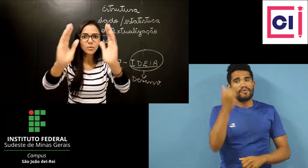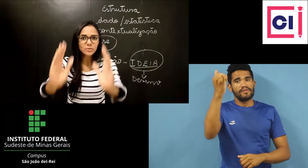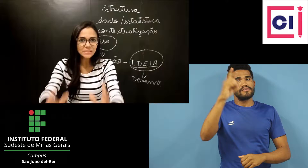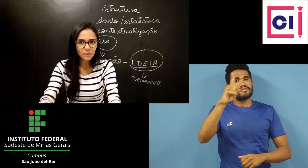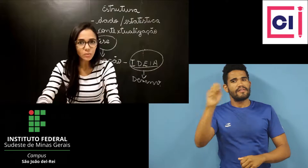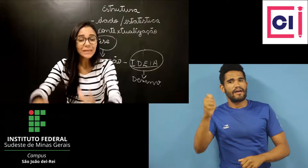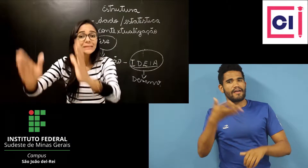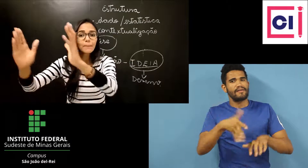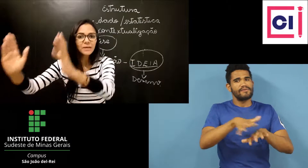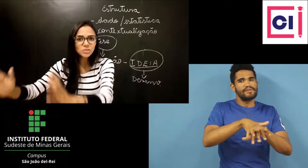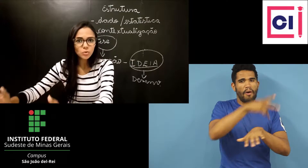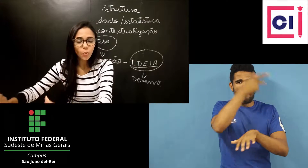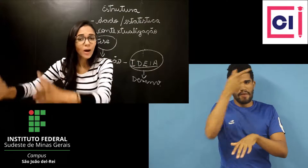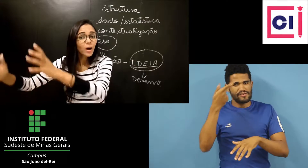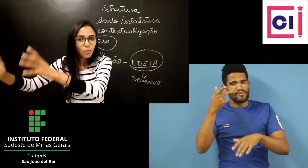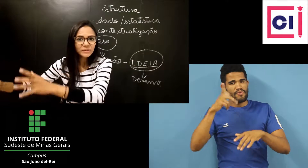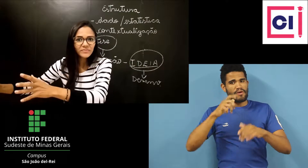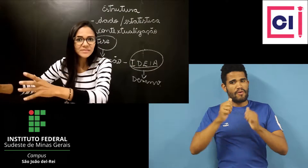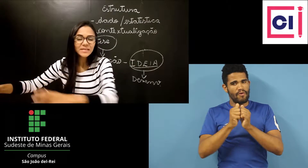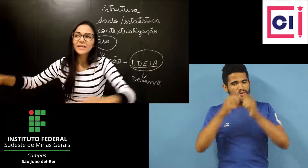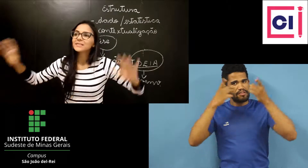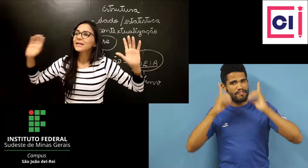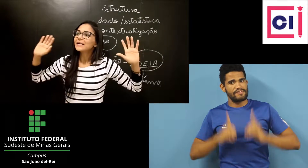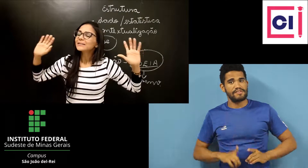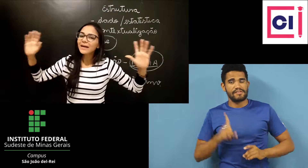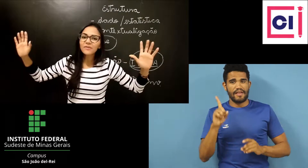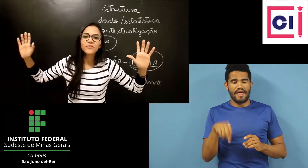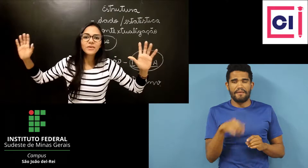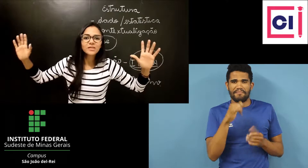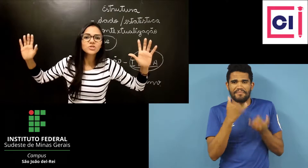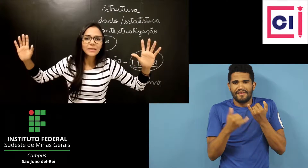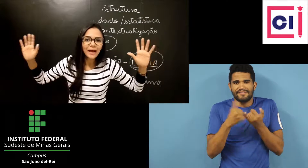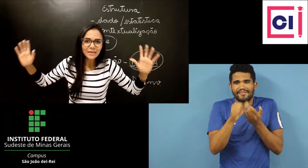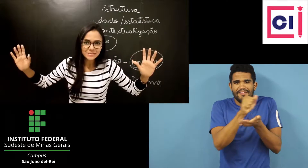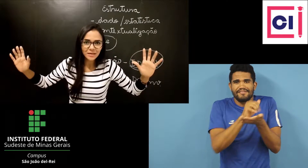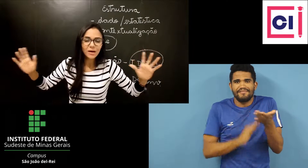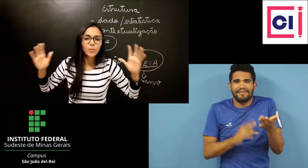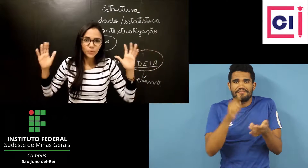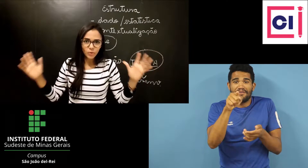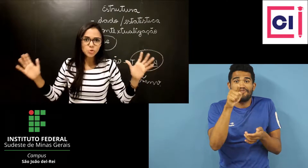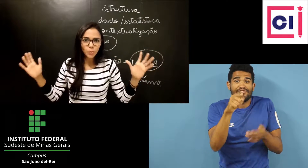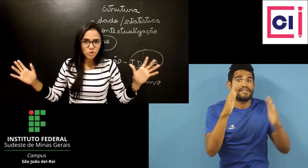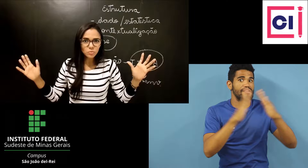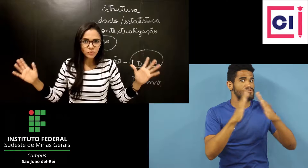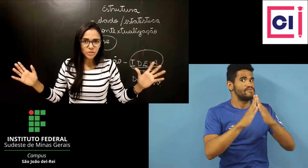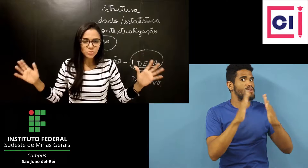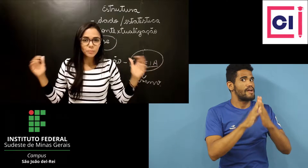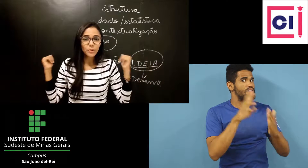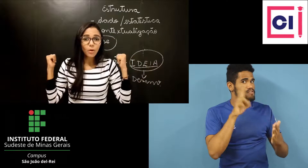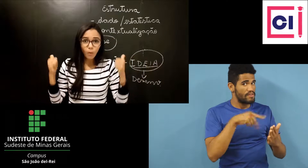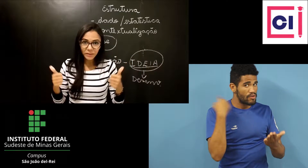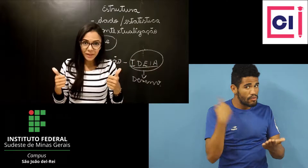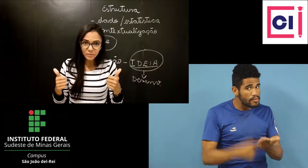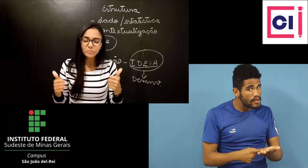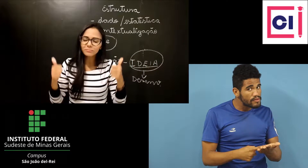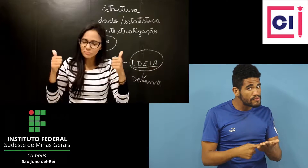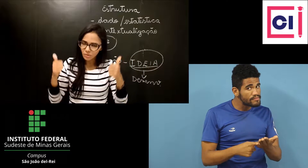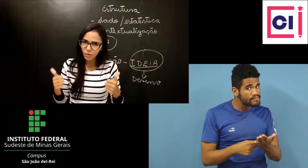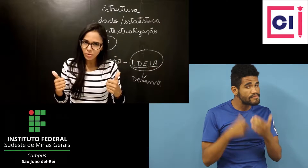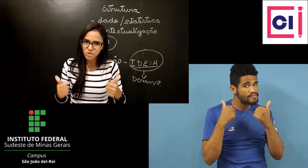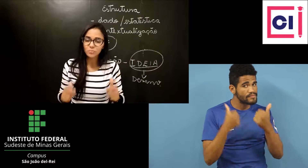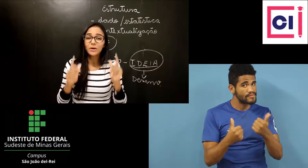importância da inclusão da pessoa com deficiência? Tarefinha de casa pro nosso próximo vídeo.